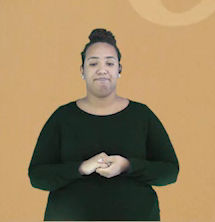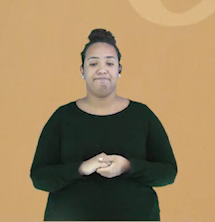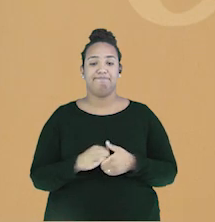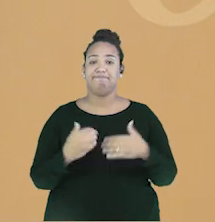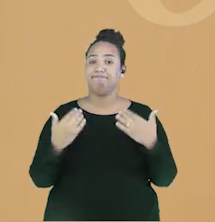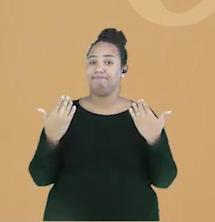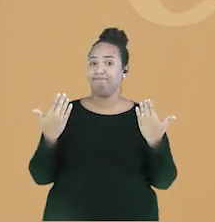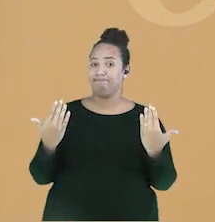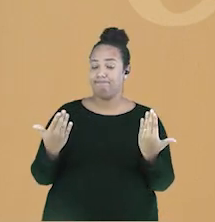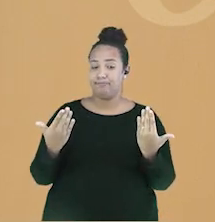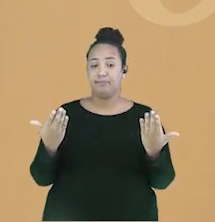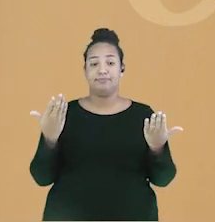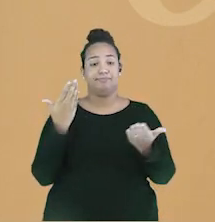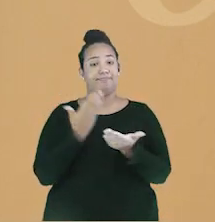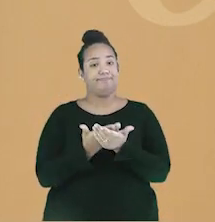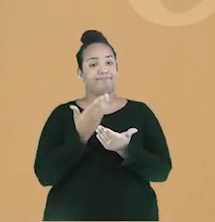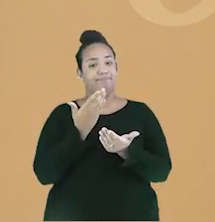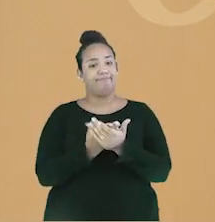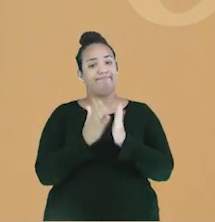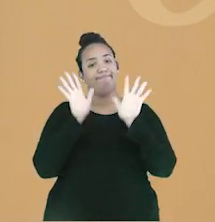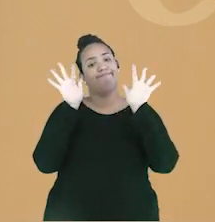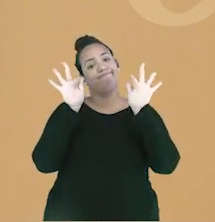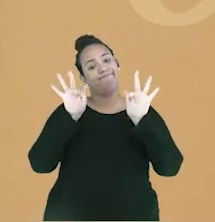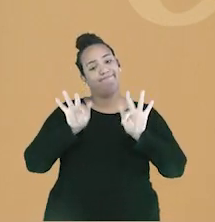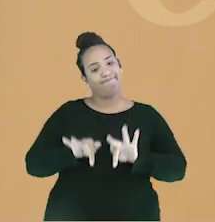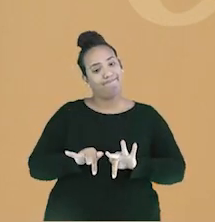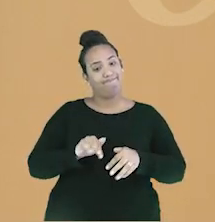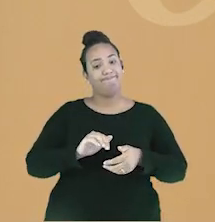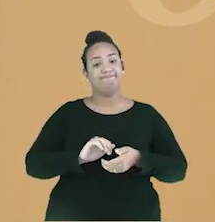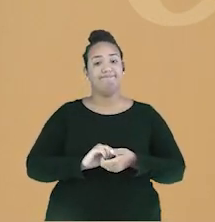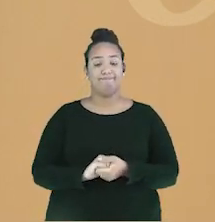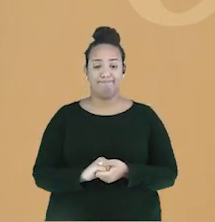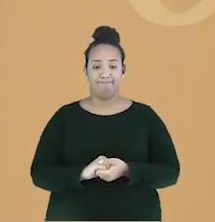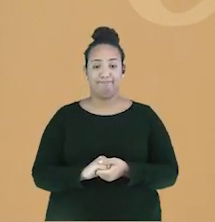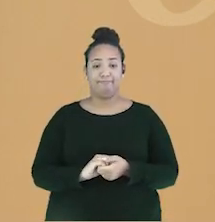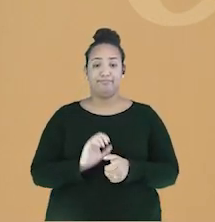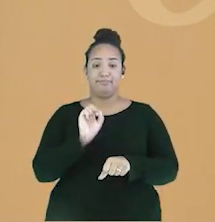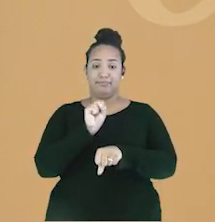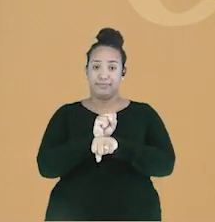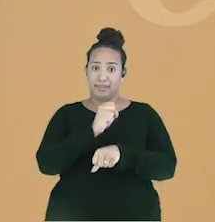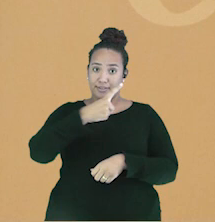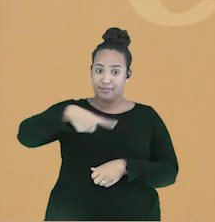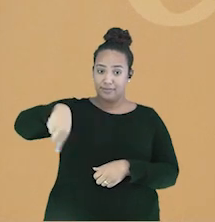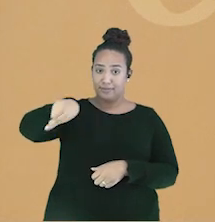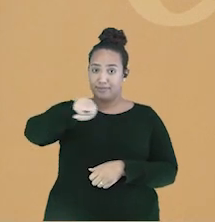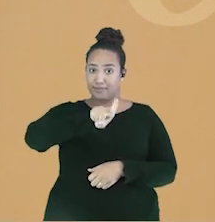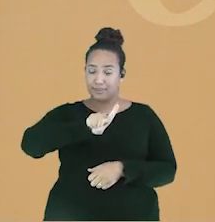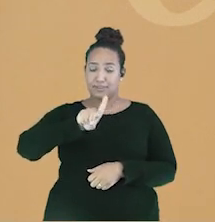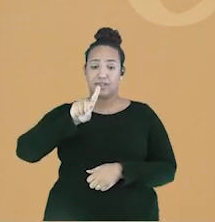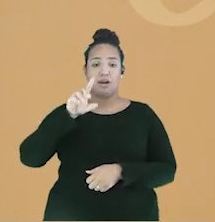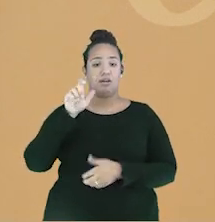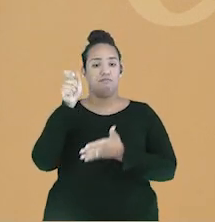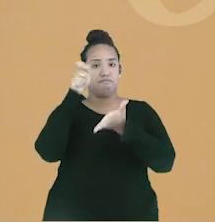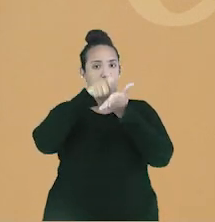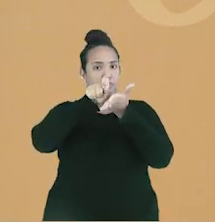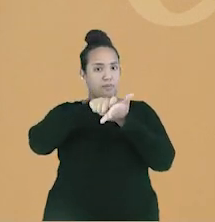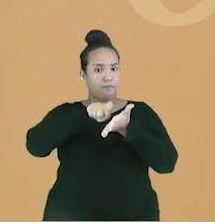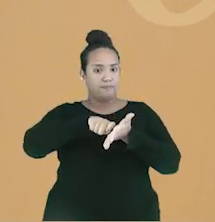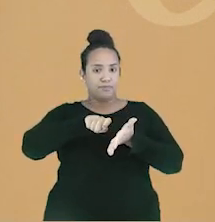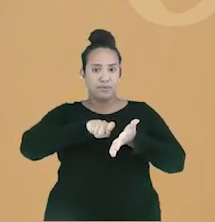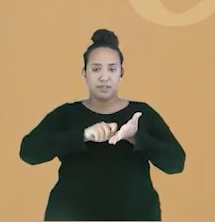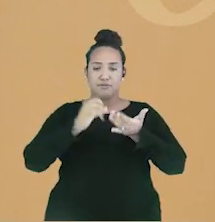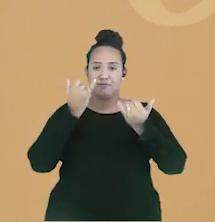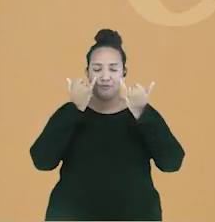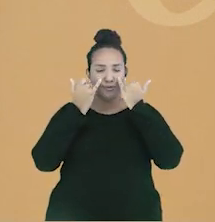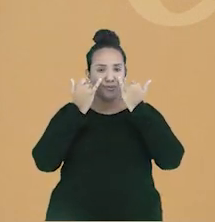Galerinha, estamos chegando ao final da nossa aula de hoje. Espero que você tenha anotado e conseguido